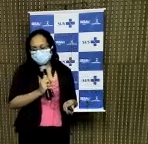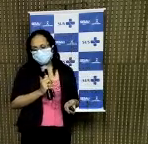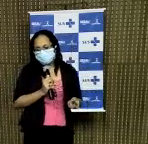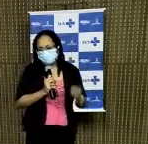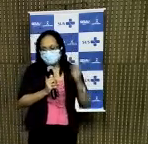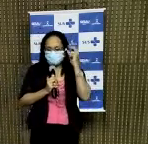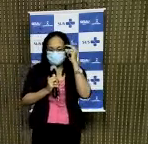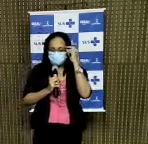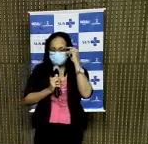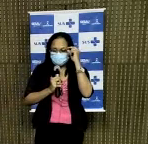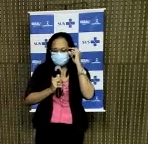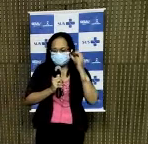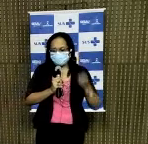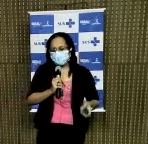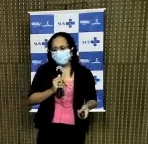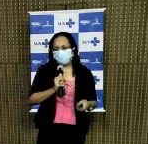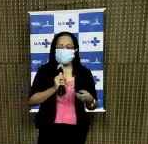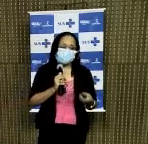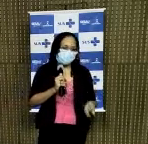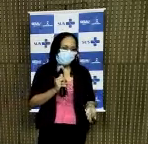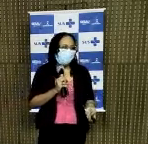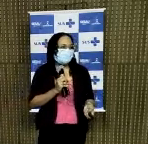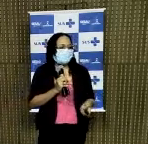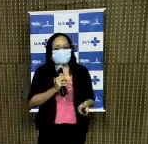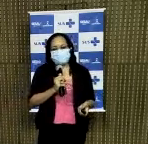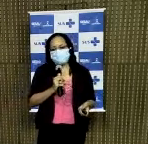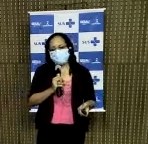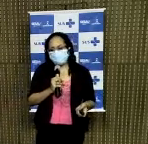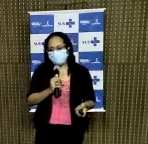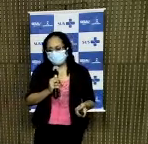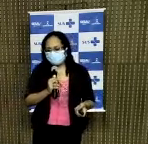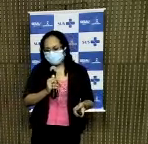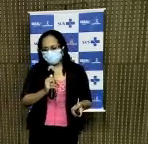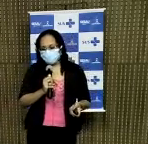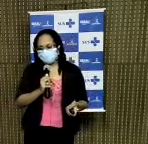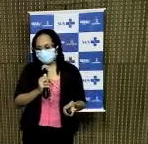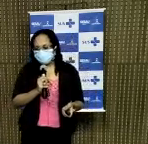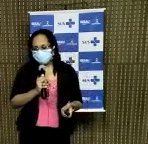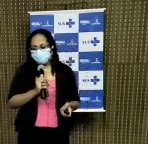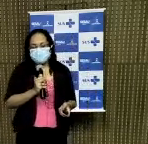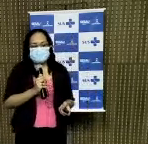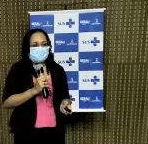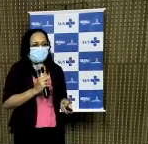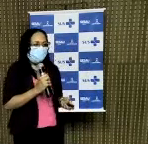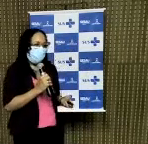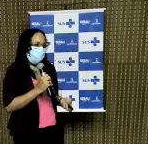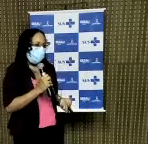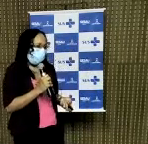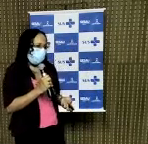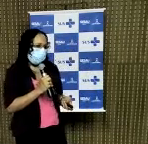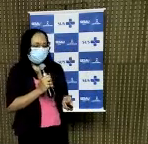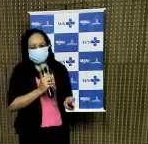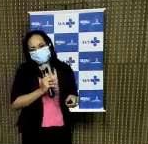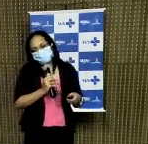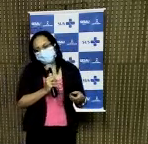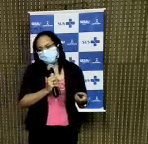que esses números ainda podem ser melhorados. Nós não temos assistente social dentro da nossa unidade, e a nossa